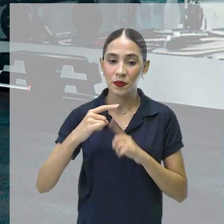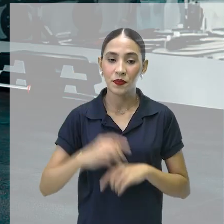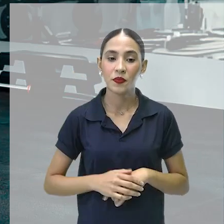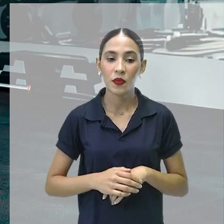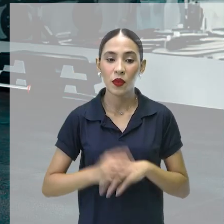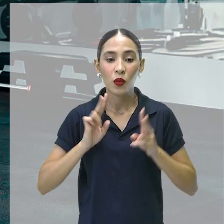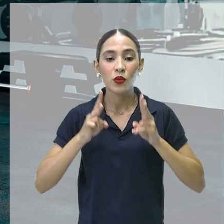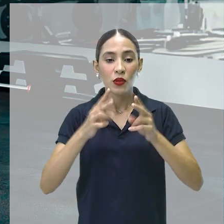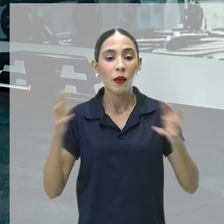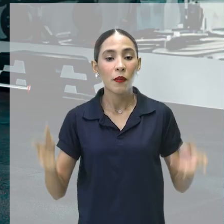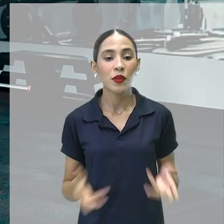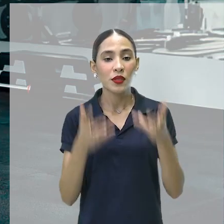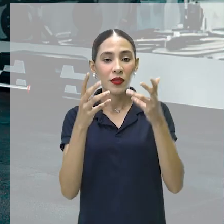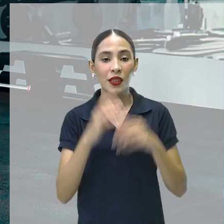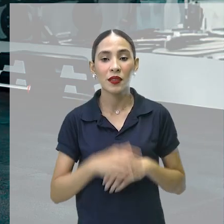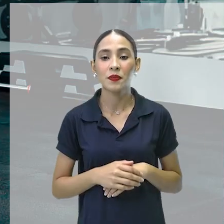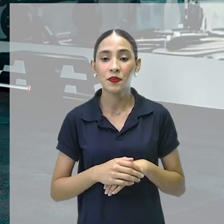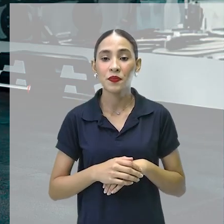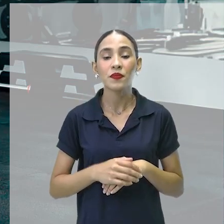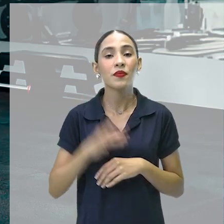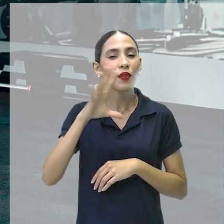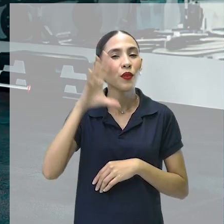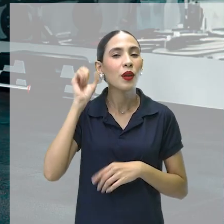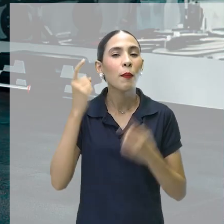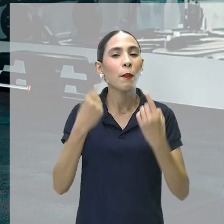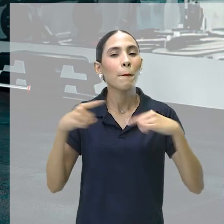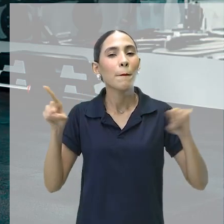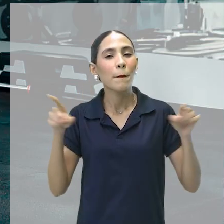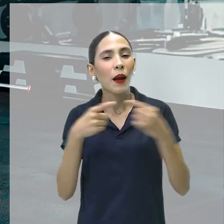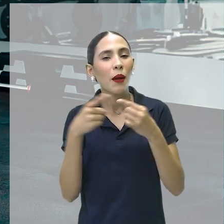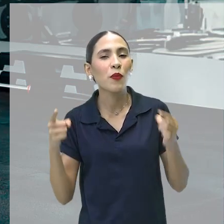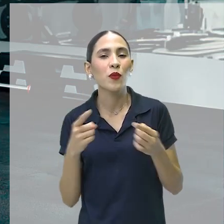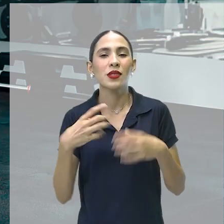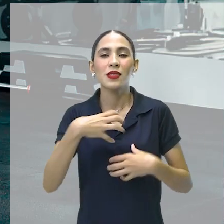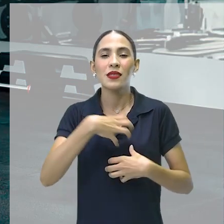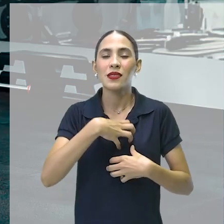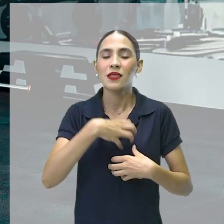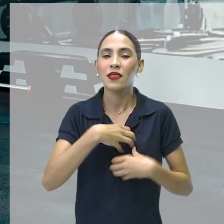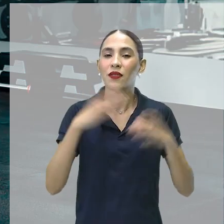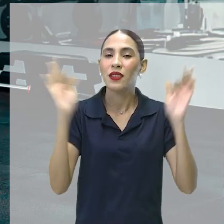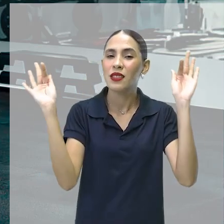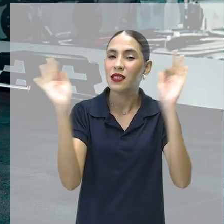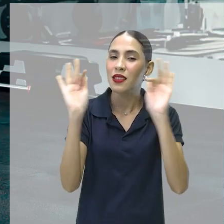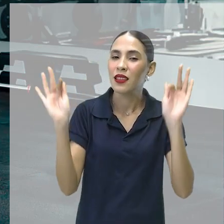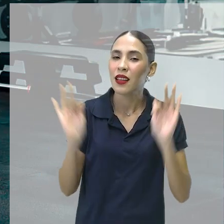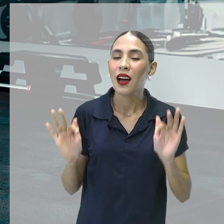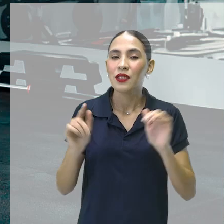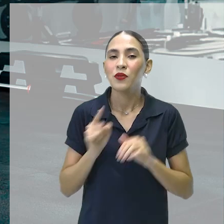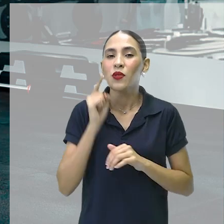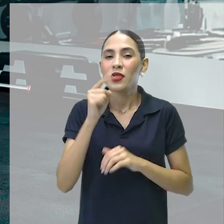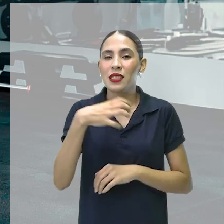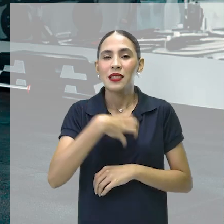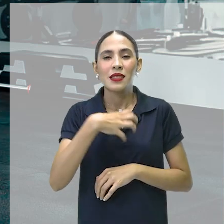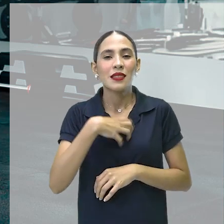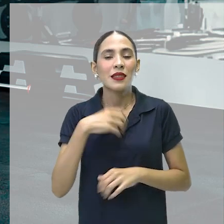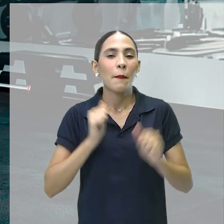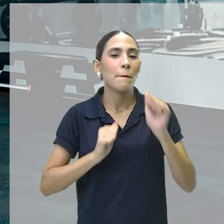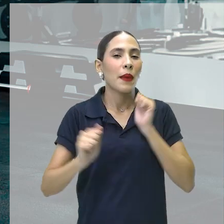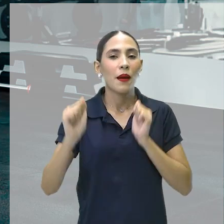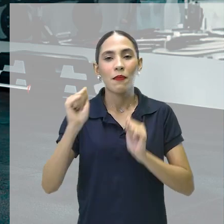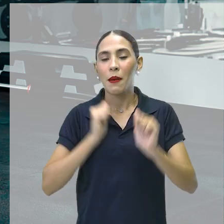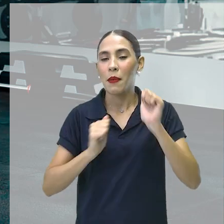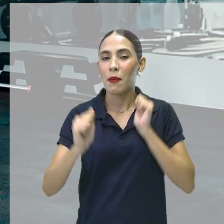você se manter motivado é escutar uma música que te traga felicidade, né? Que você se sinta